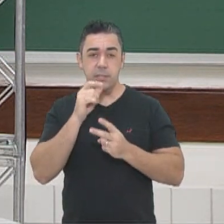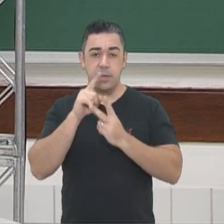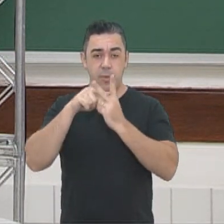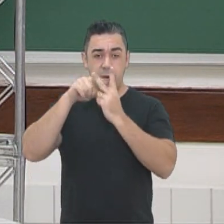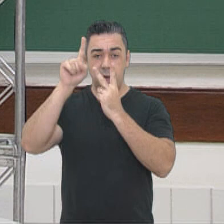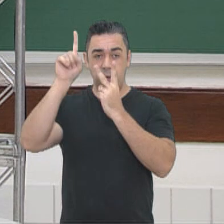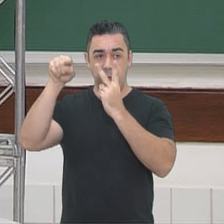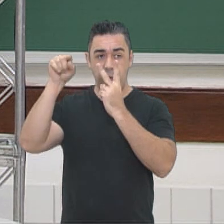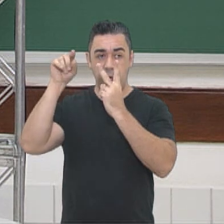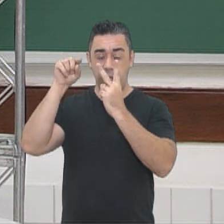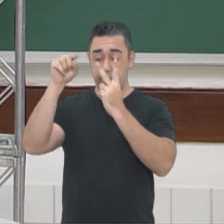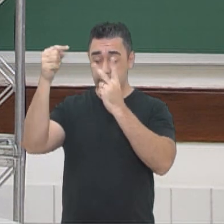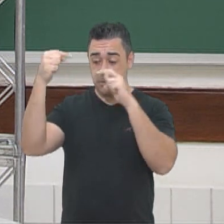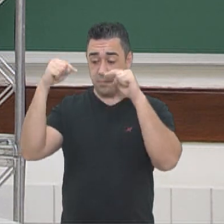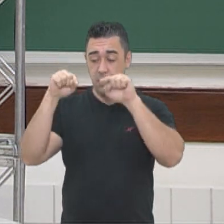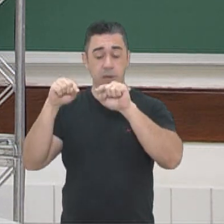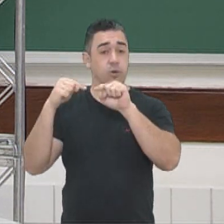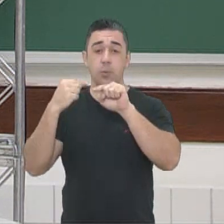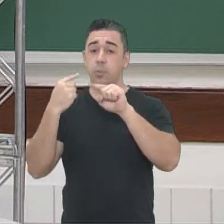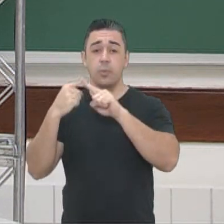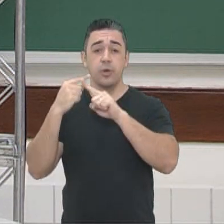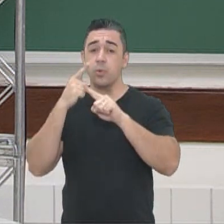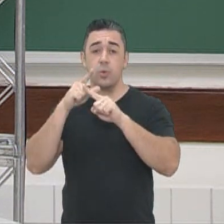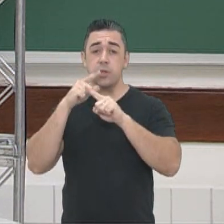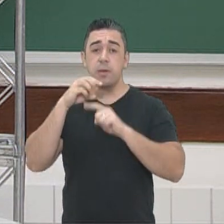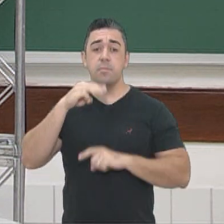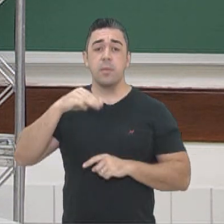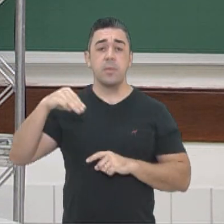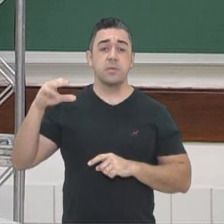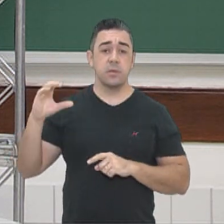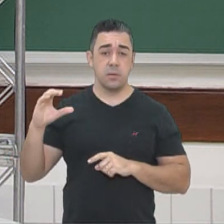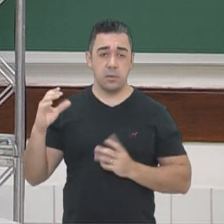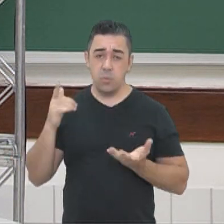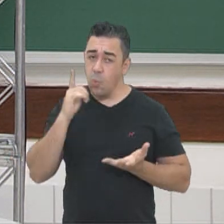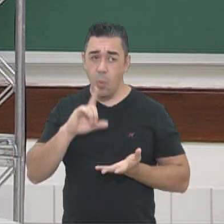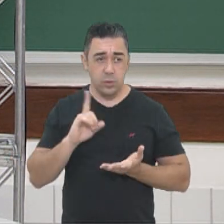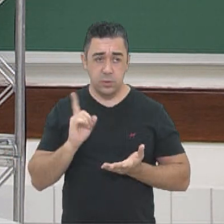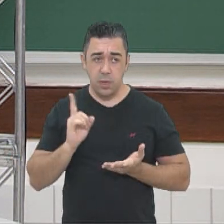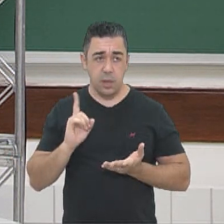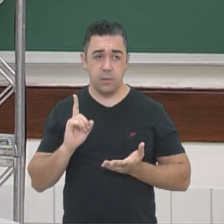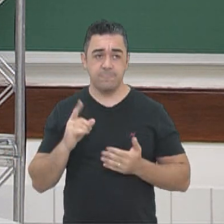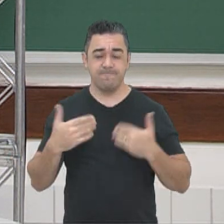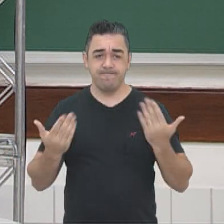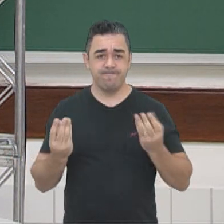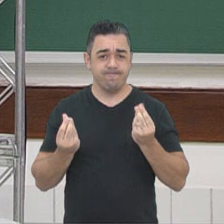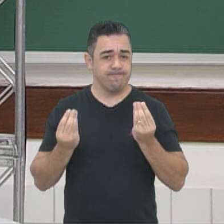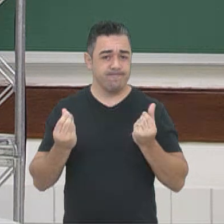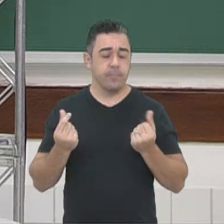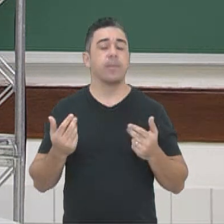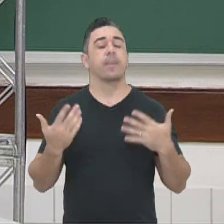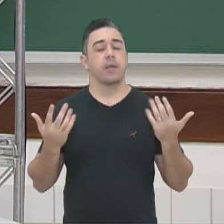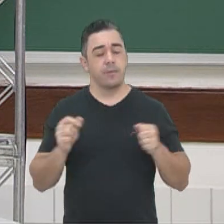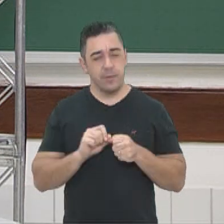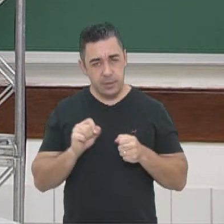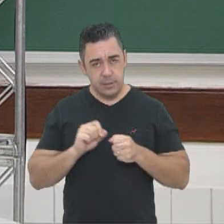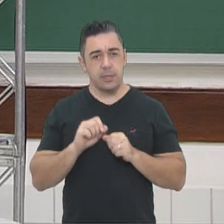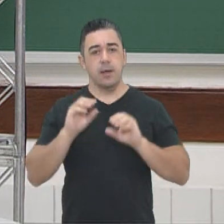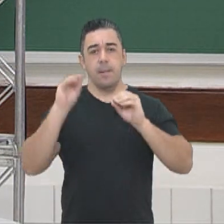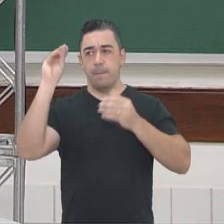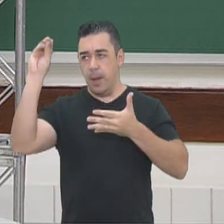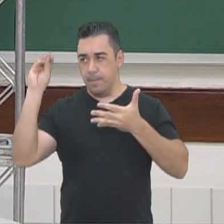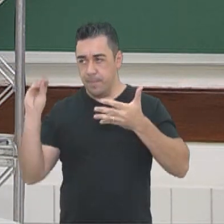no denominador? Porque eu não conseguiria tirar MMC entre o que está aqui e o que está ali, tá? Não tem como fazer. Então, nós vamos